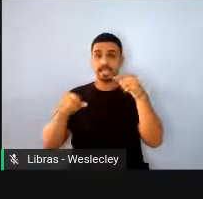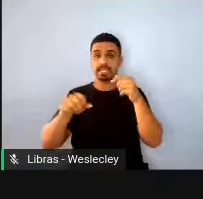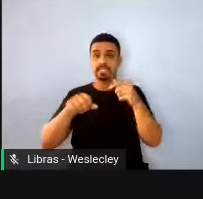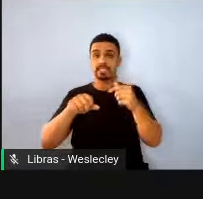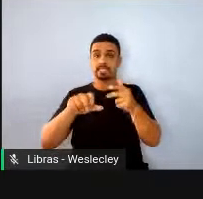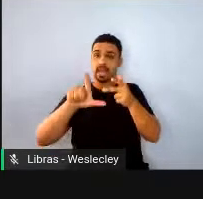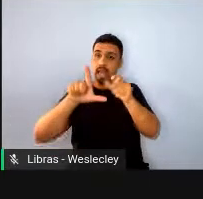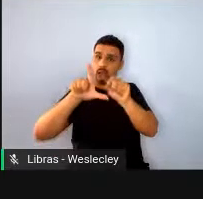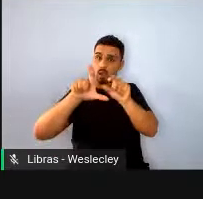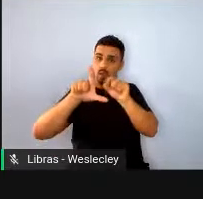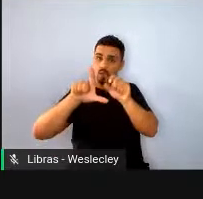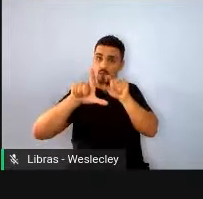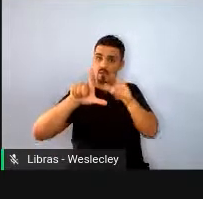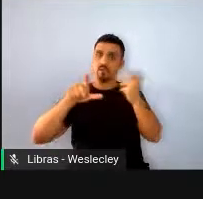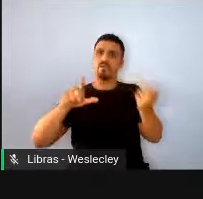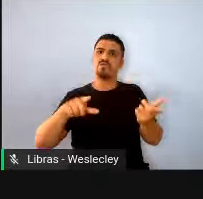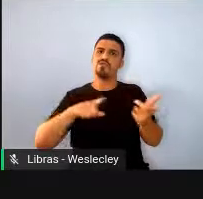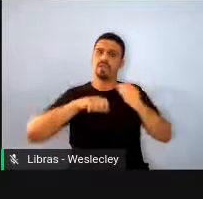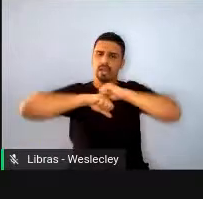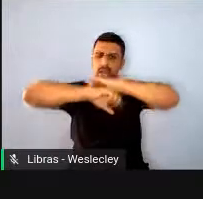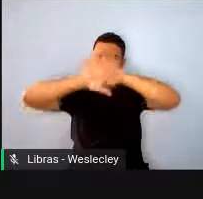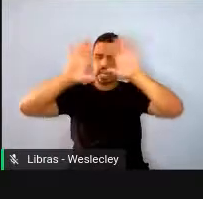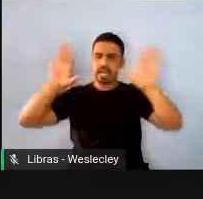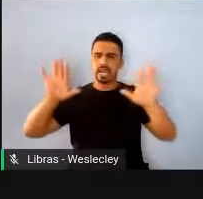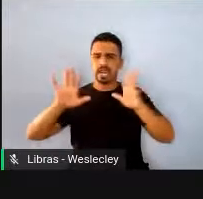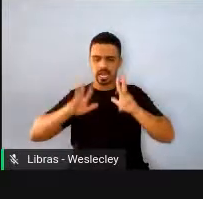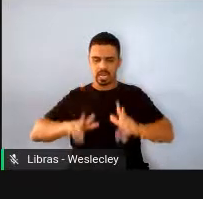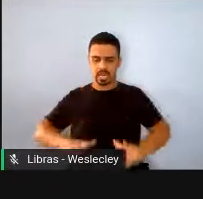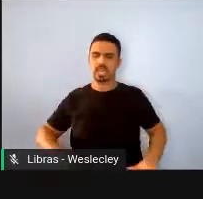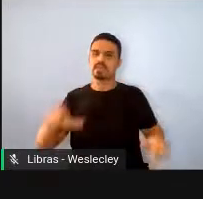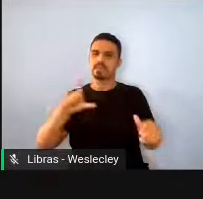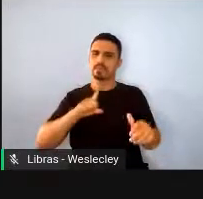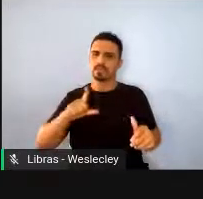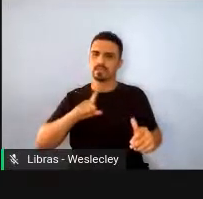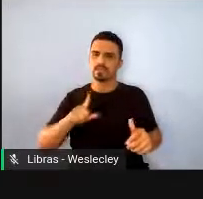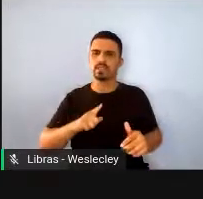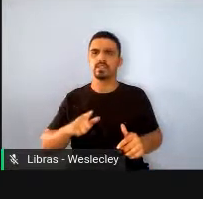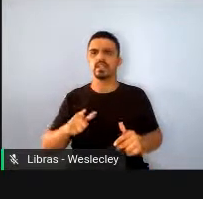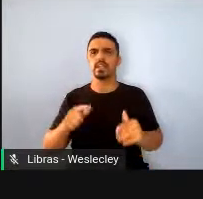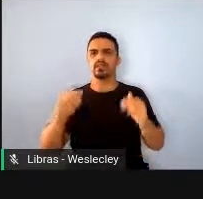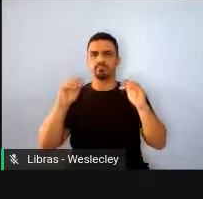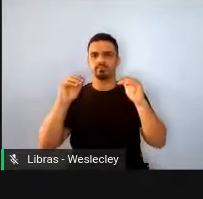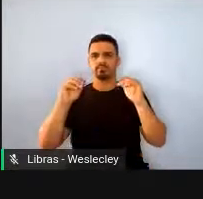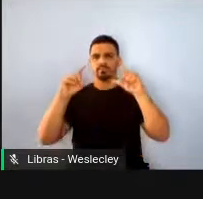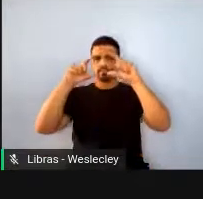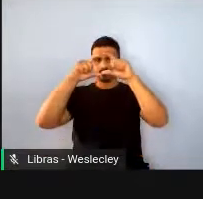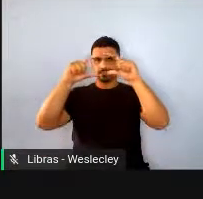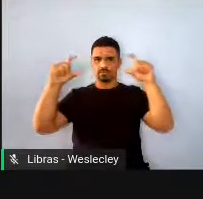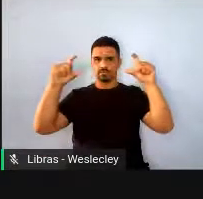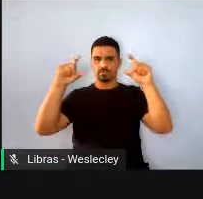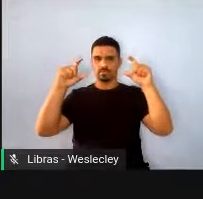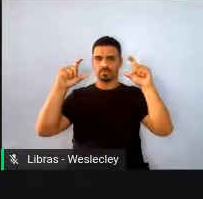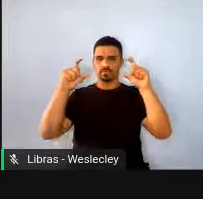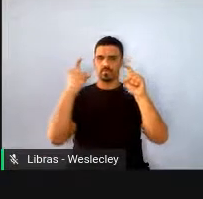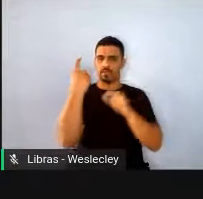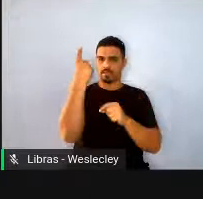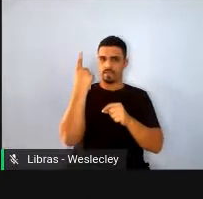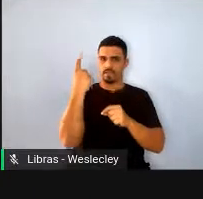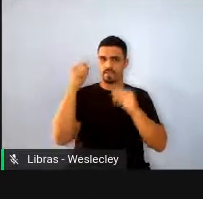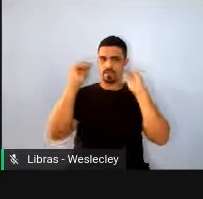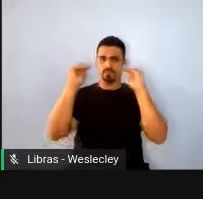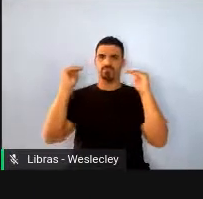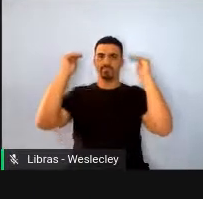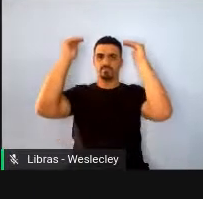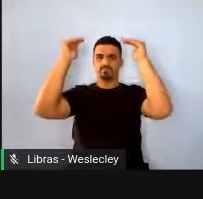transmissão mais limpa, digamos assim. Essa transmissão da parte de cima. Vocês estão conseguindo ver, vocês estão vendo aí, tá